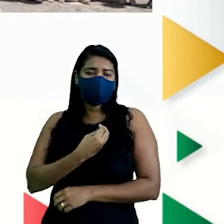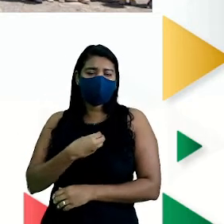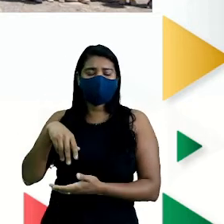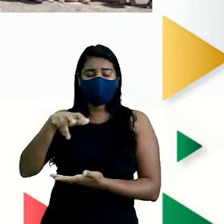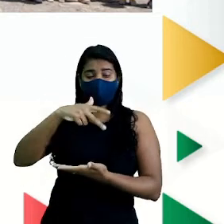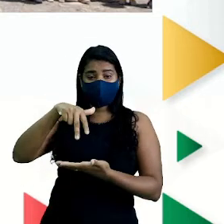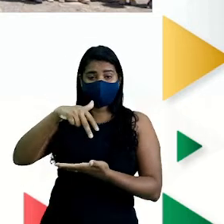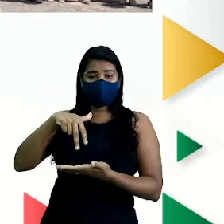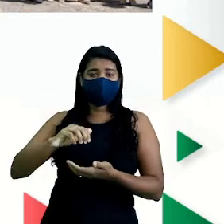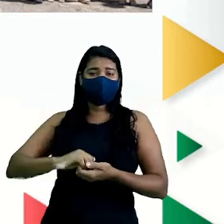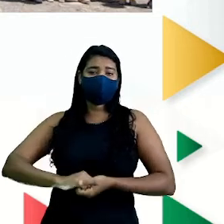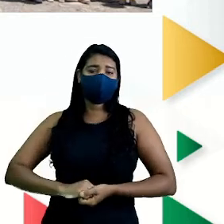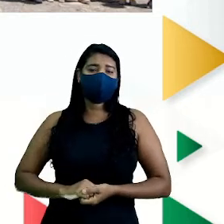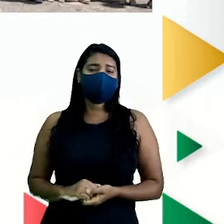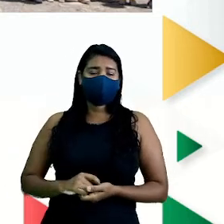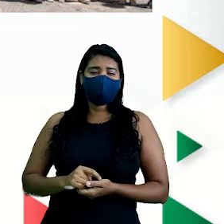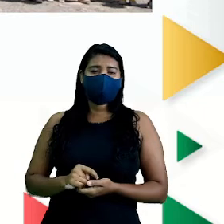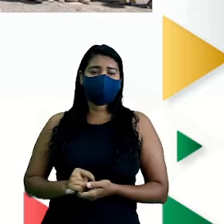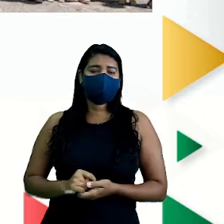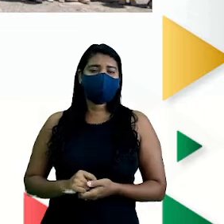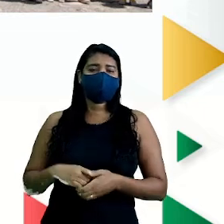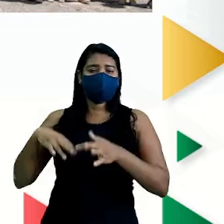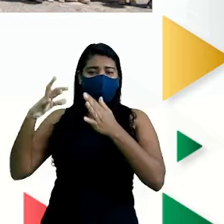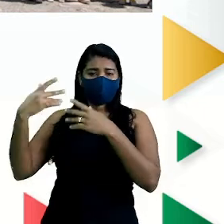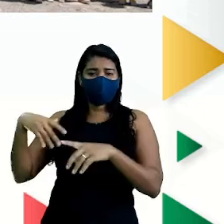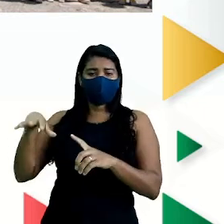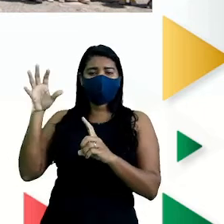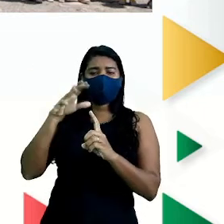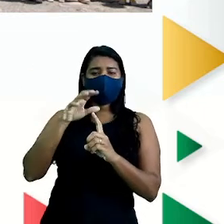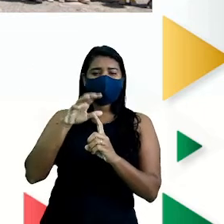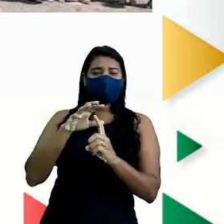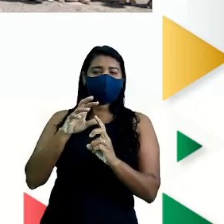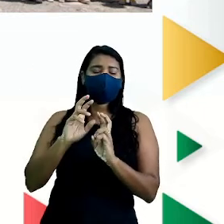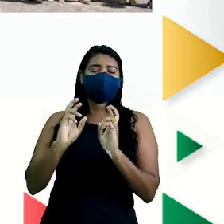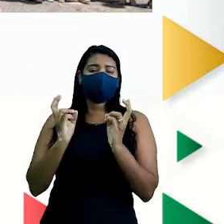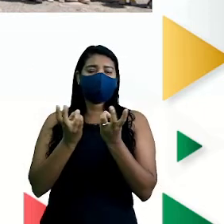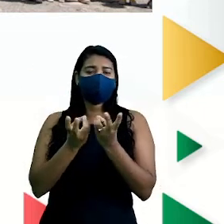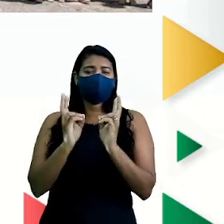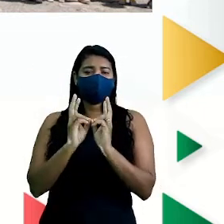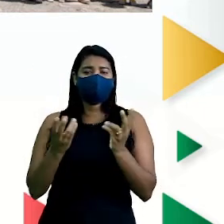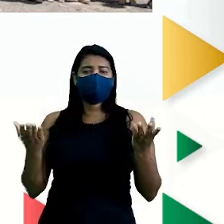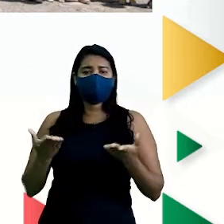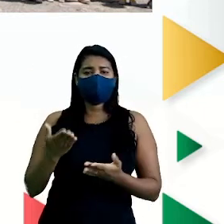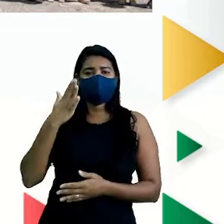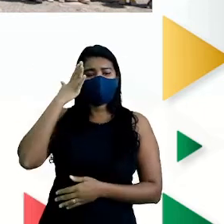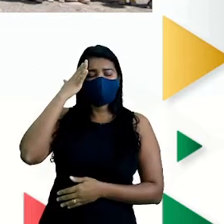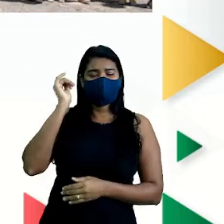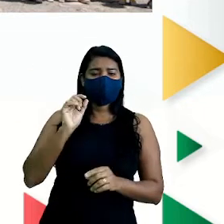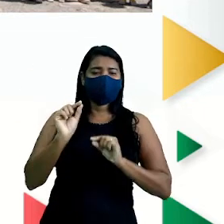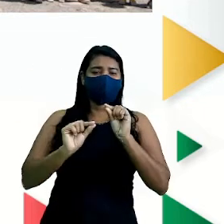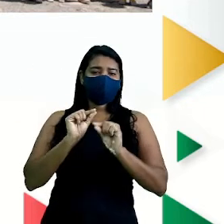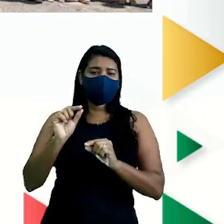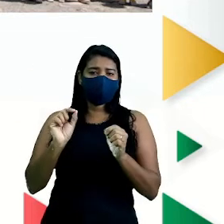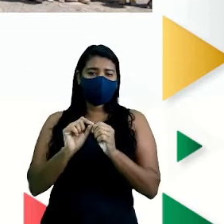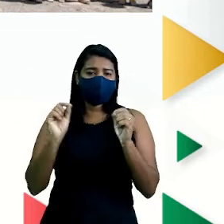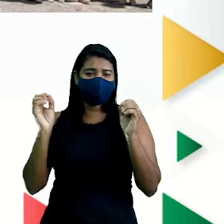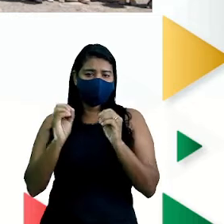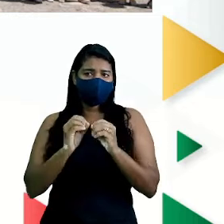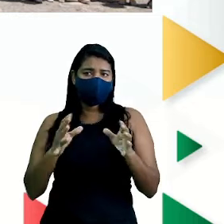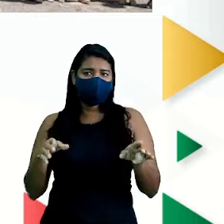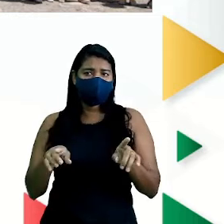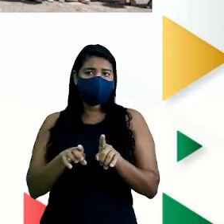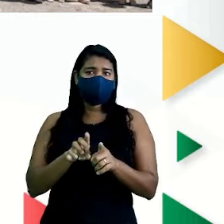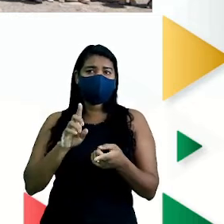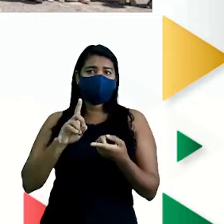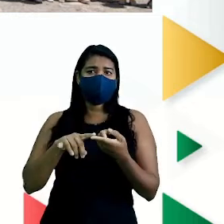dança, né? Então, além da influência da capoeira, então a capoeira a gente já sabe, né, que foi criada